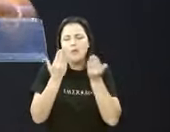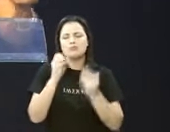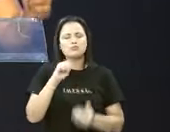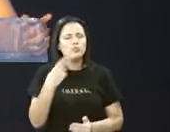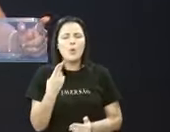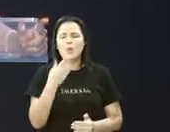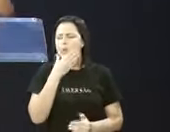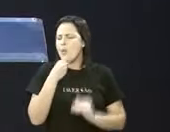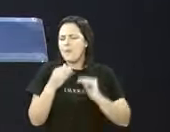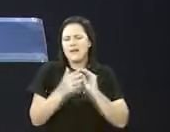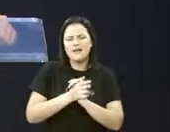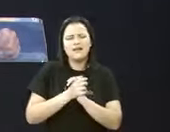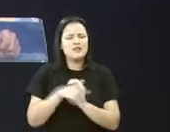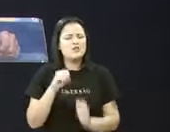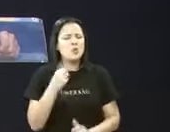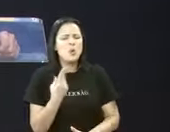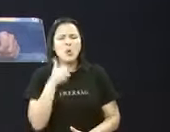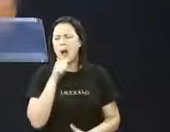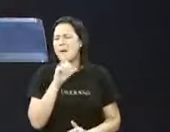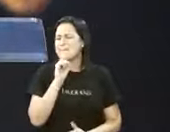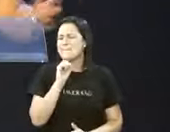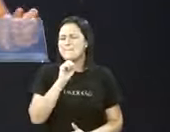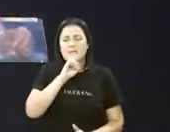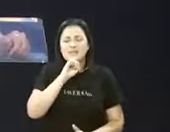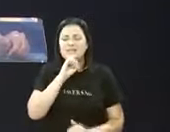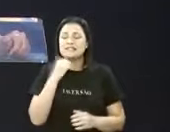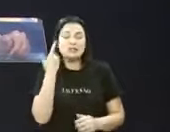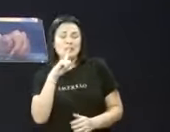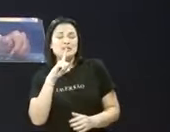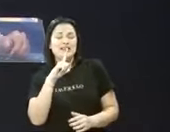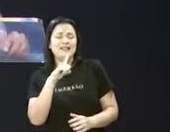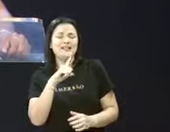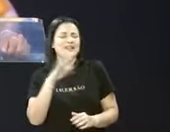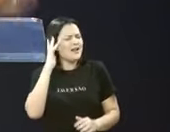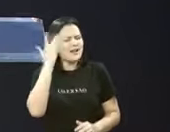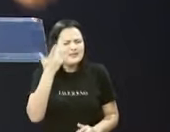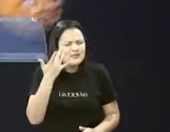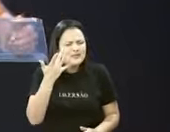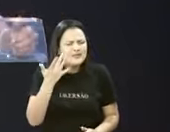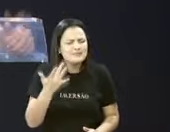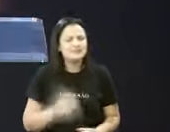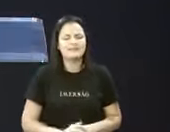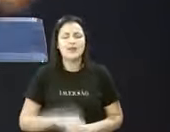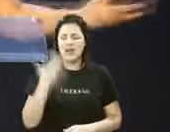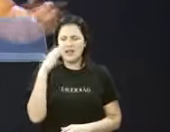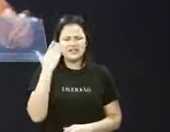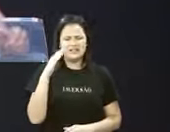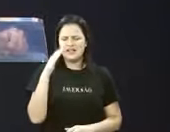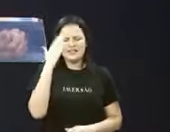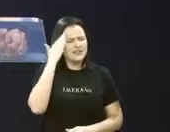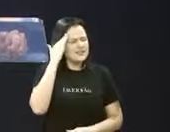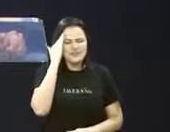esposa, o pai, a mãe não conseguem chegar. Onde é a divisão da alma e do espírito? A ciência não sabe, a medicina